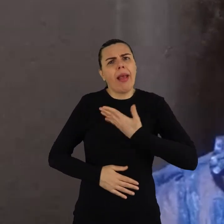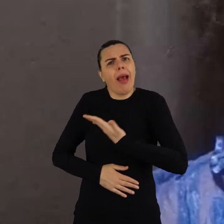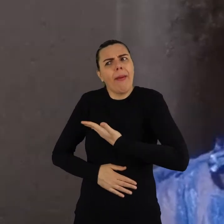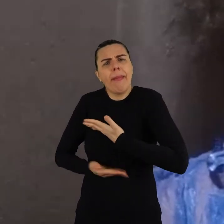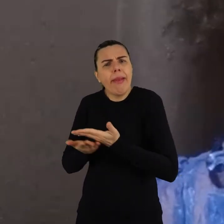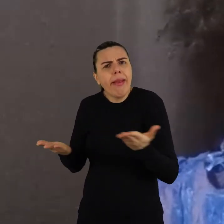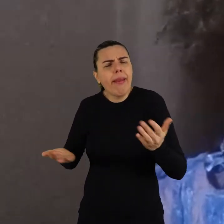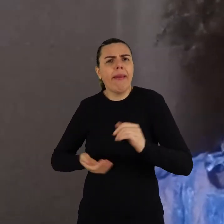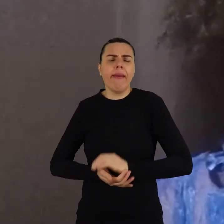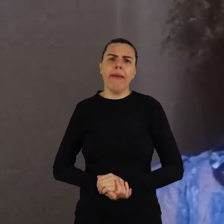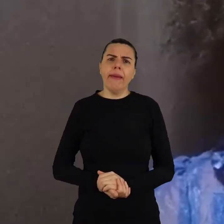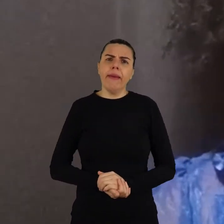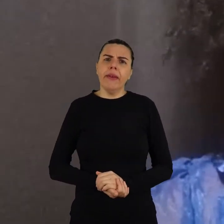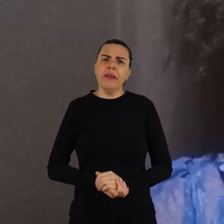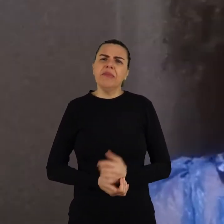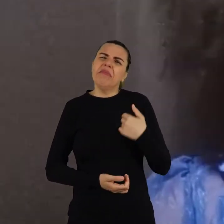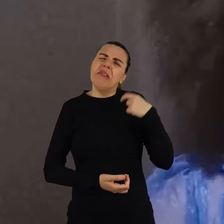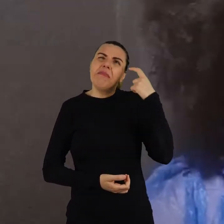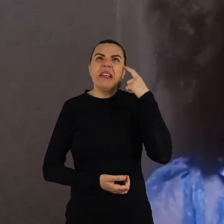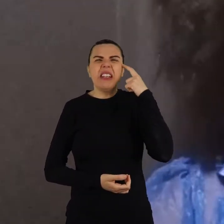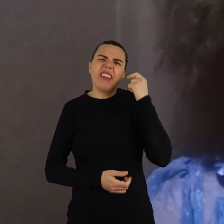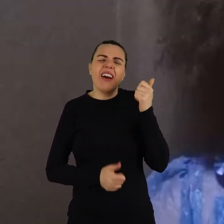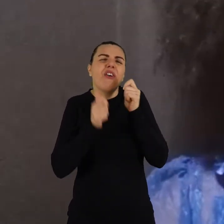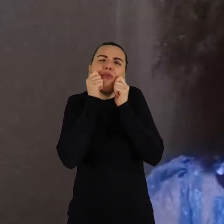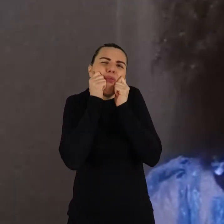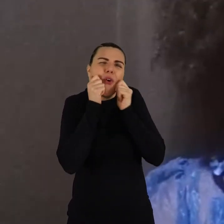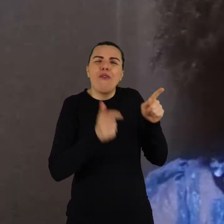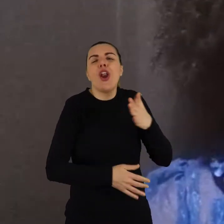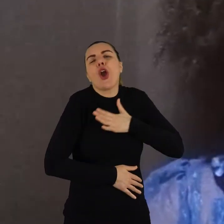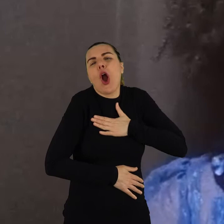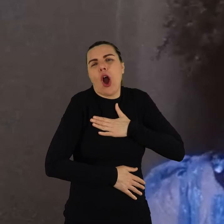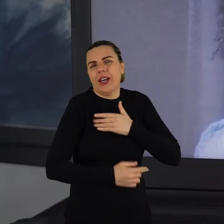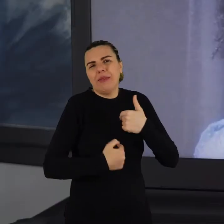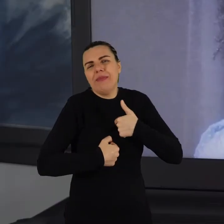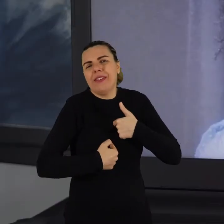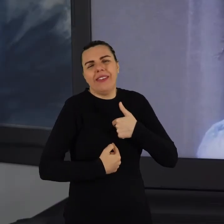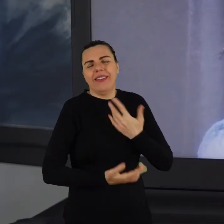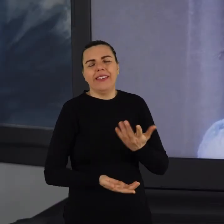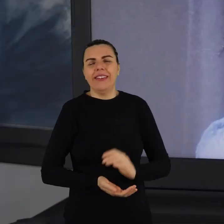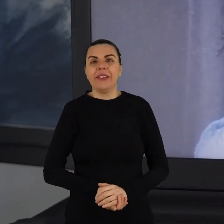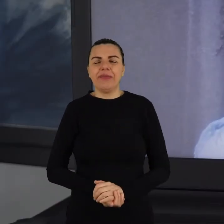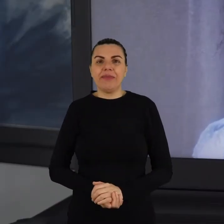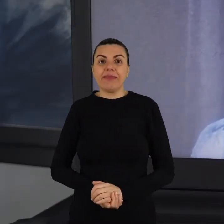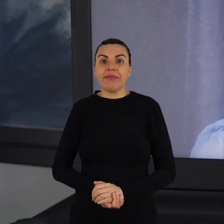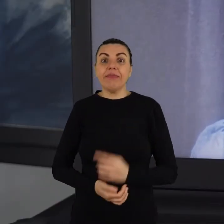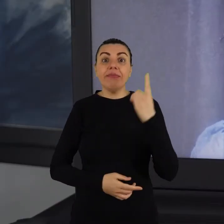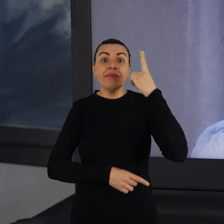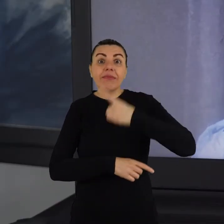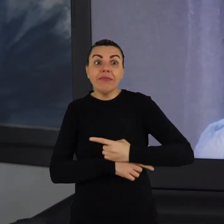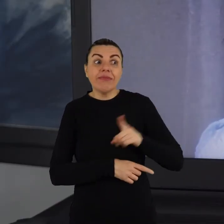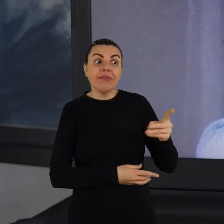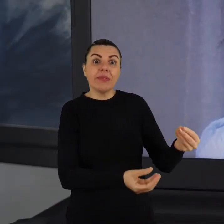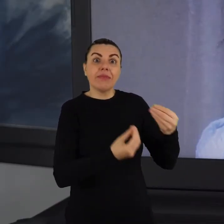que eu tinha. Mas eu achava que era fofo, que era amor, que era paixão. E um dia o Jota